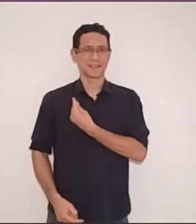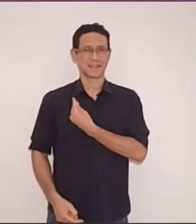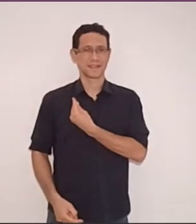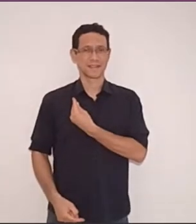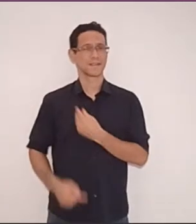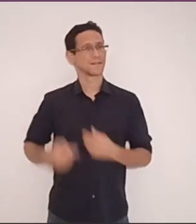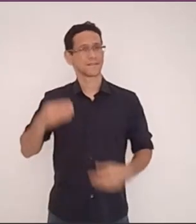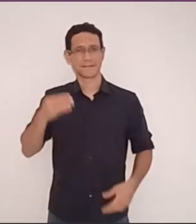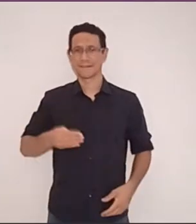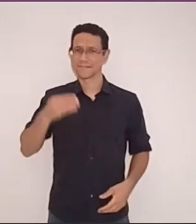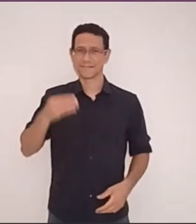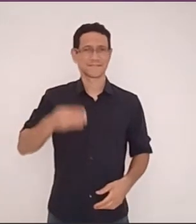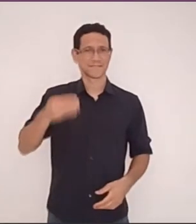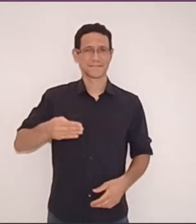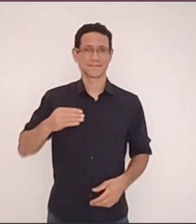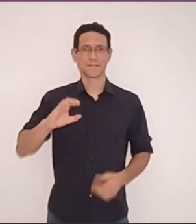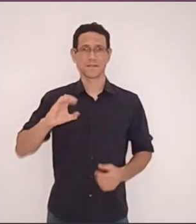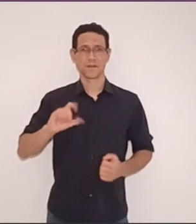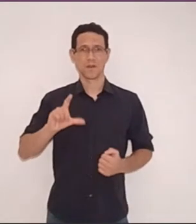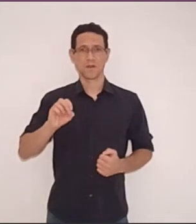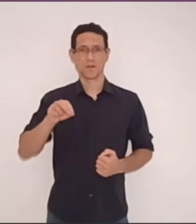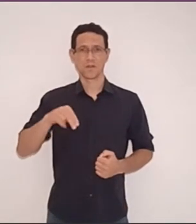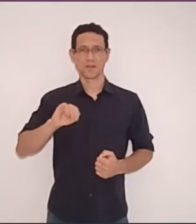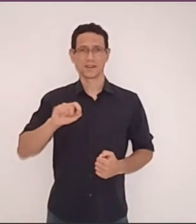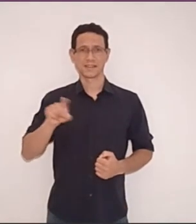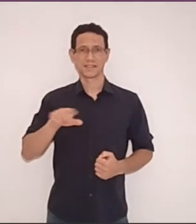muitas vezes pela colonização